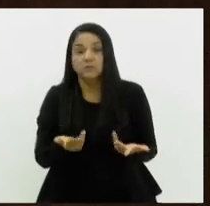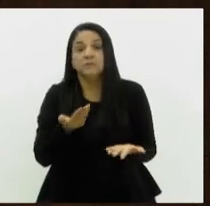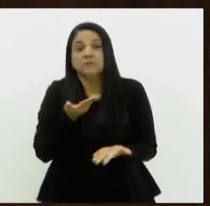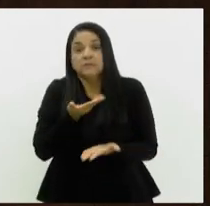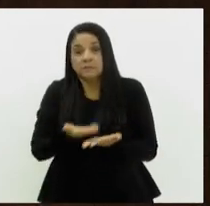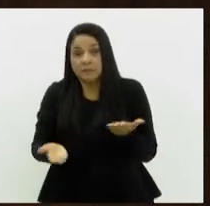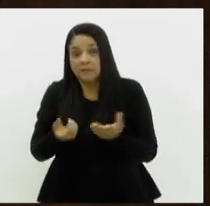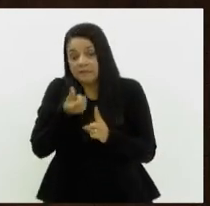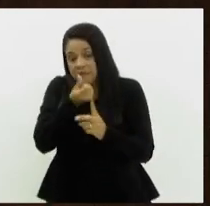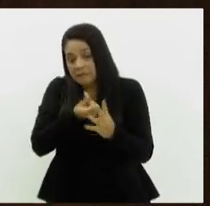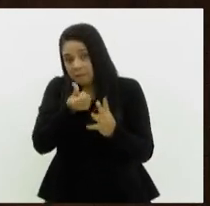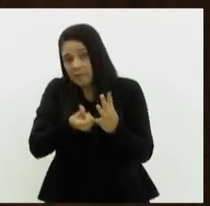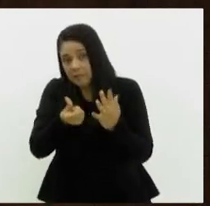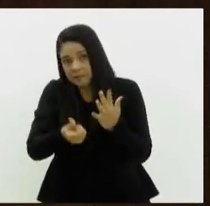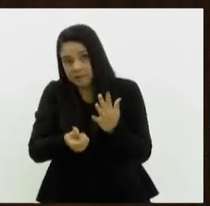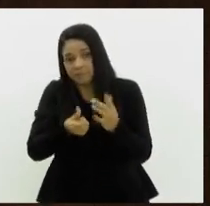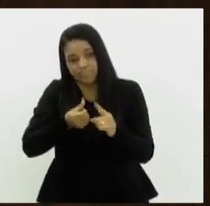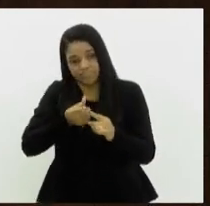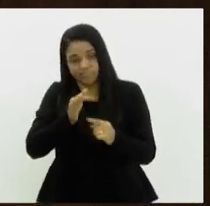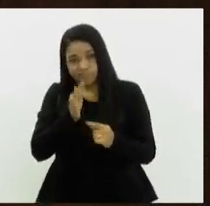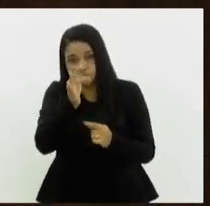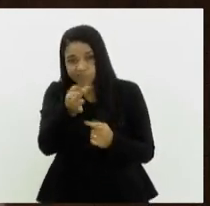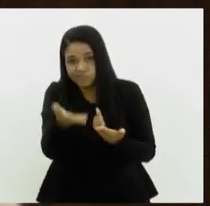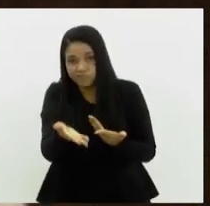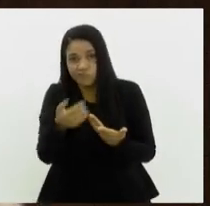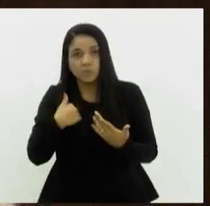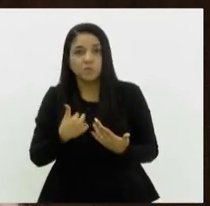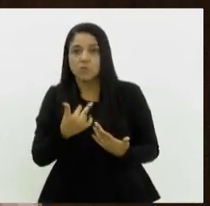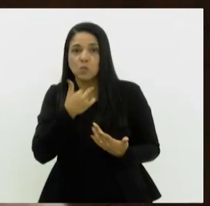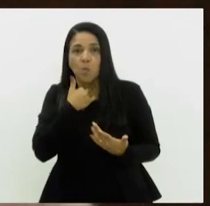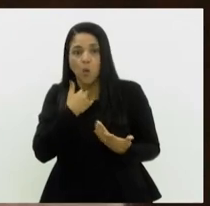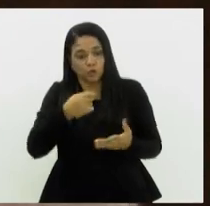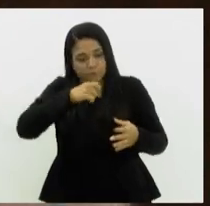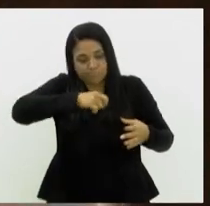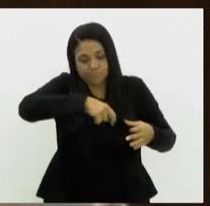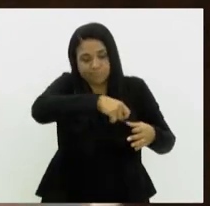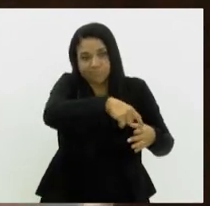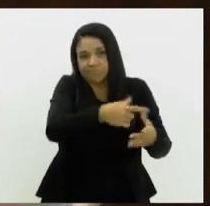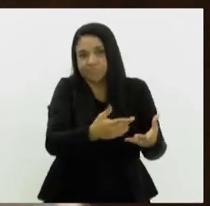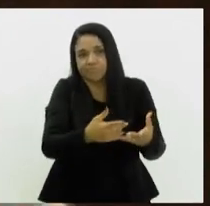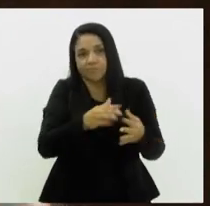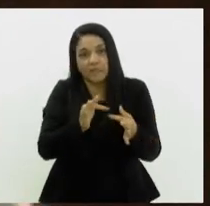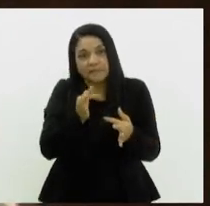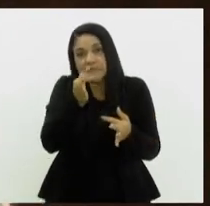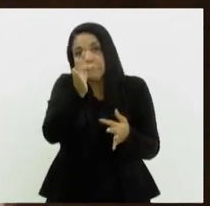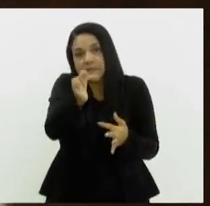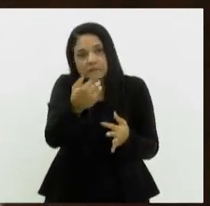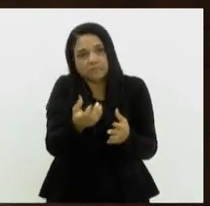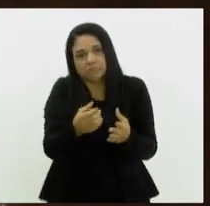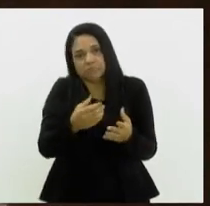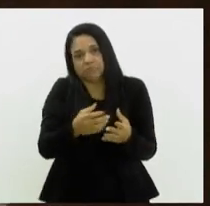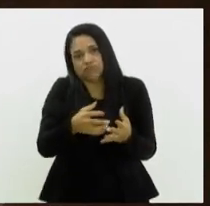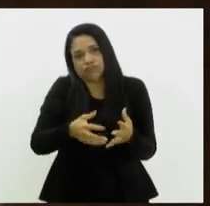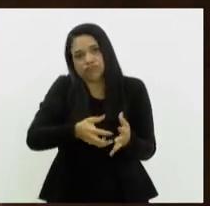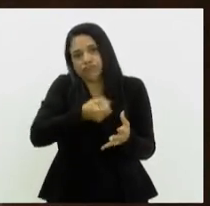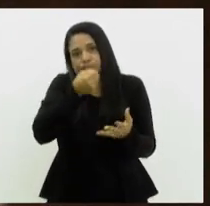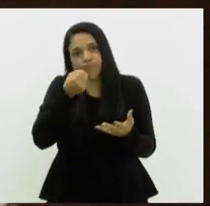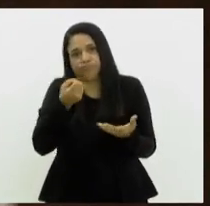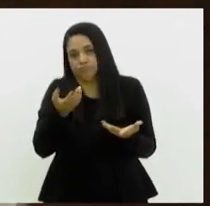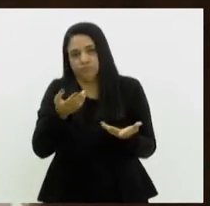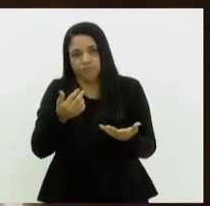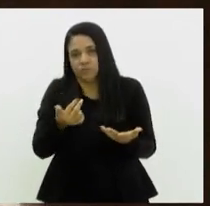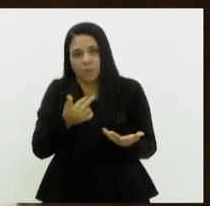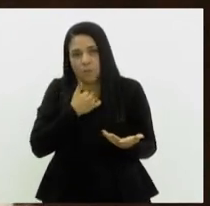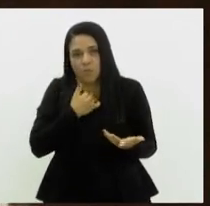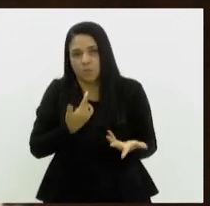daqui a 6 meses, presidente, porque não estão podendo plantar hoje para colher daqui a pouco. É fundamental